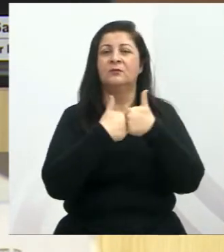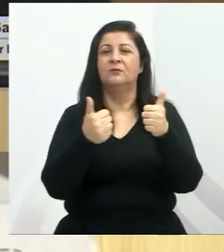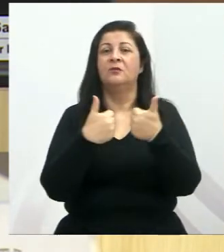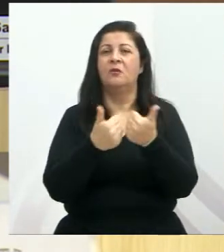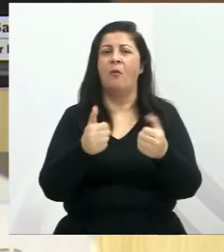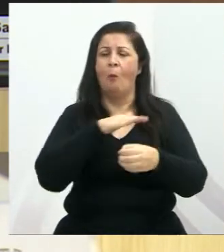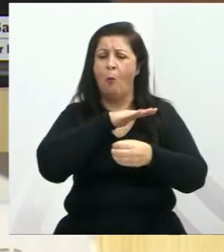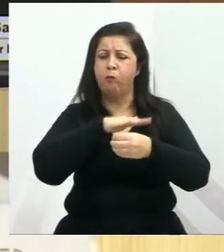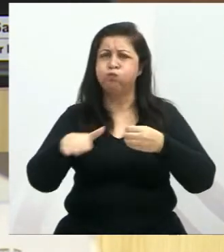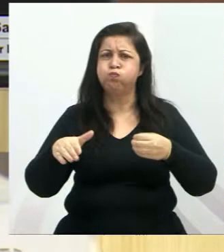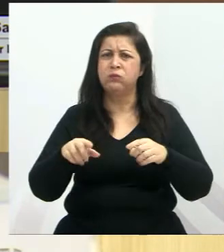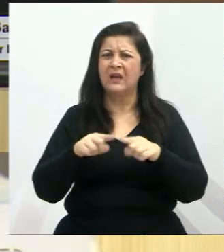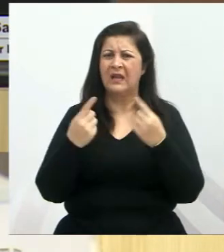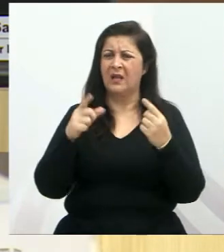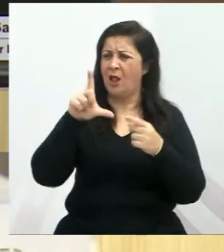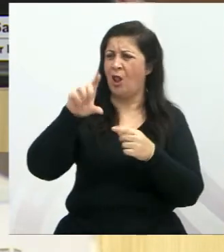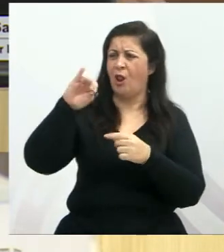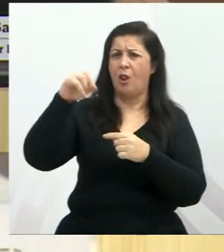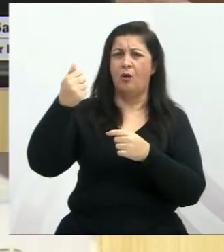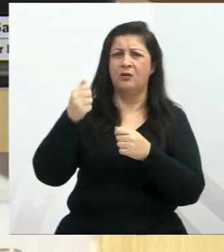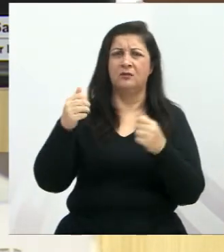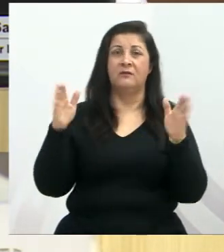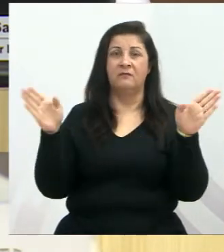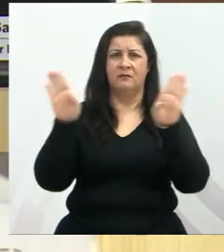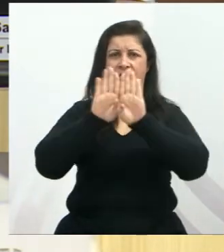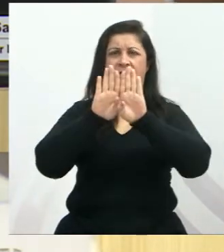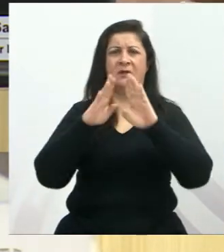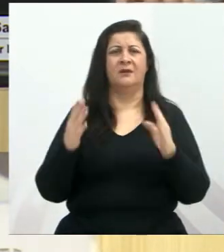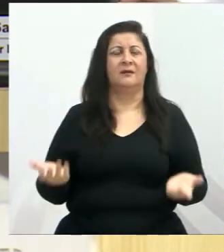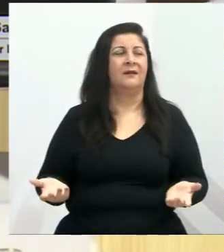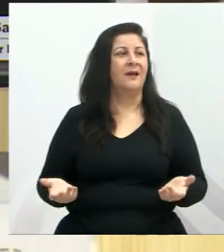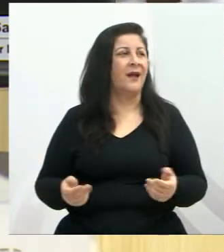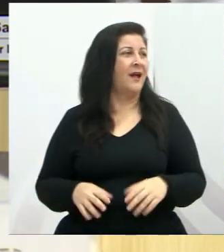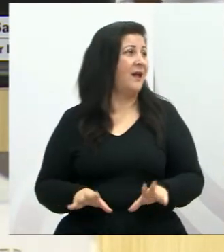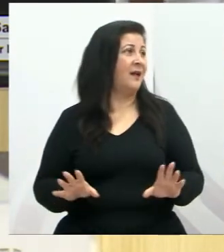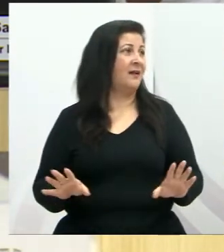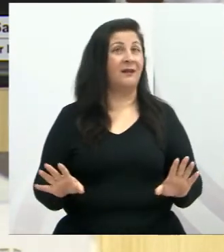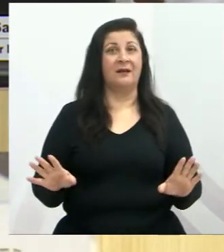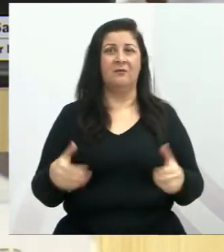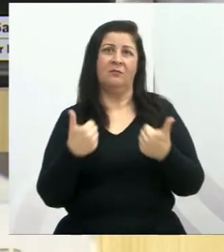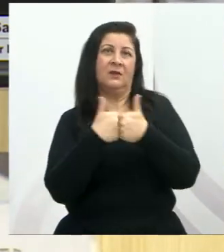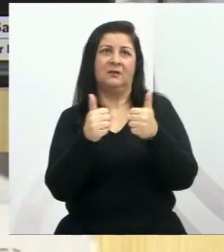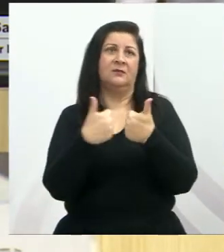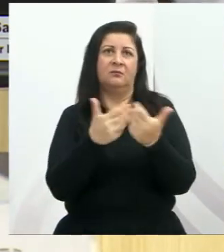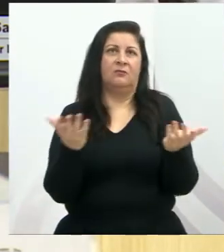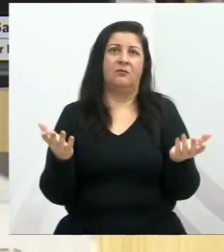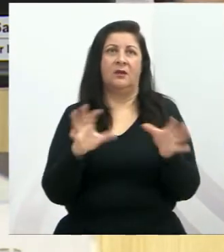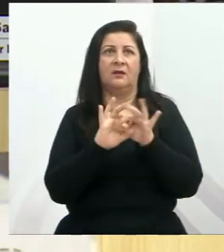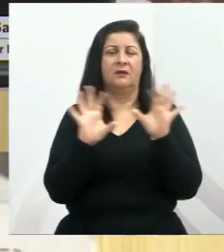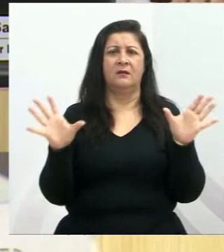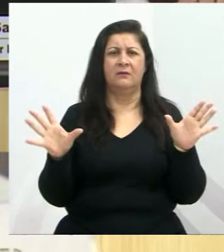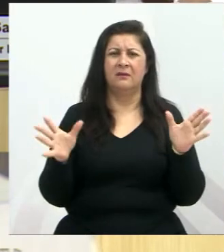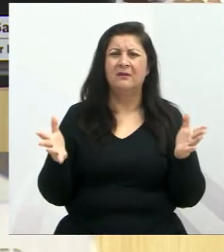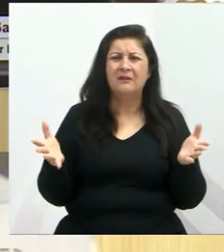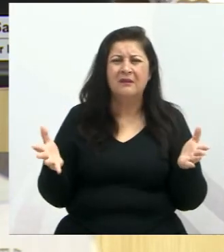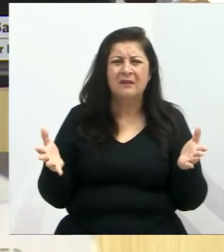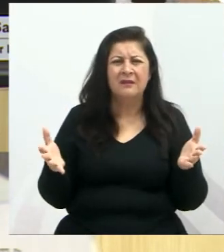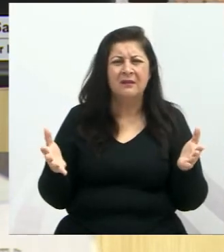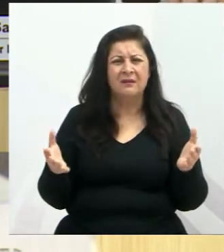comércio não pode abrir. Ele fala assim, não, mas é transporte coletivo. Isso aí não